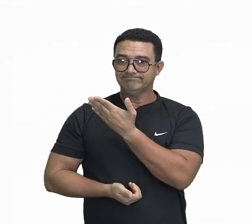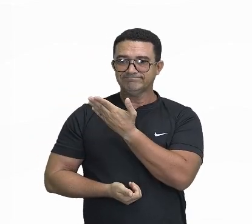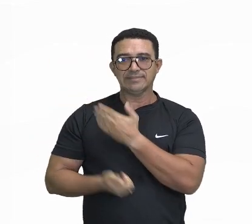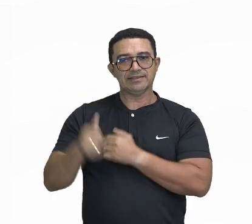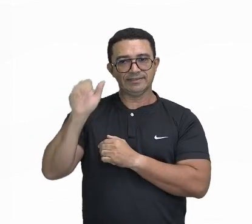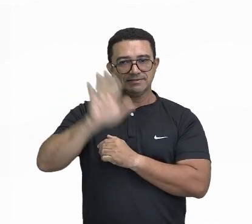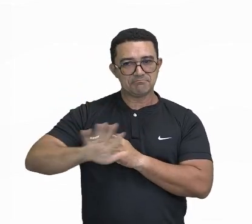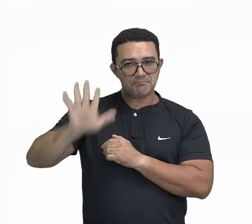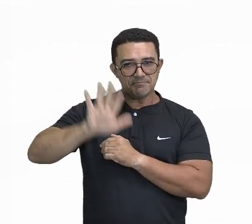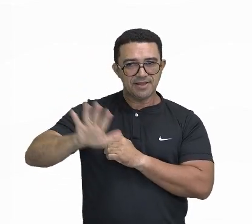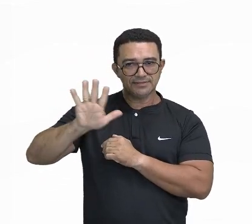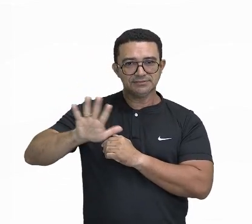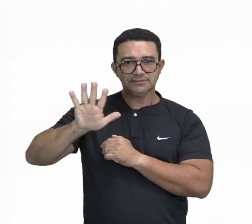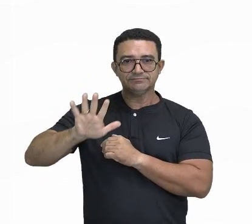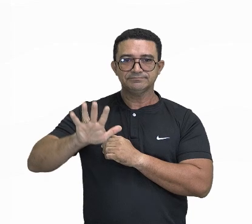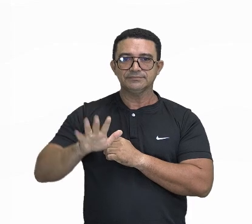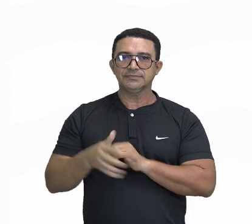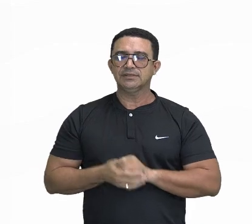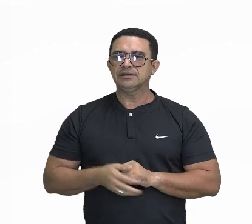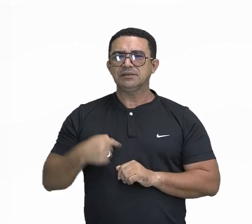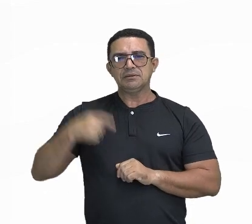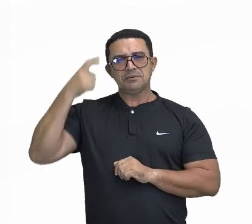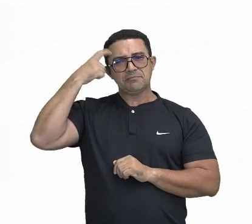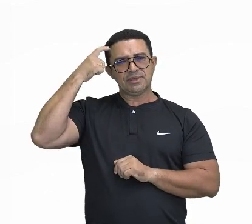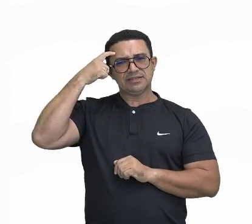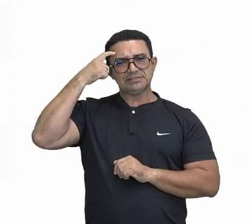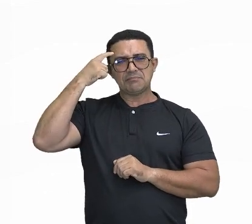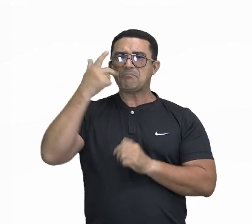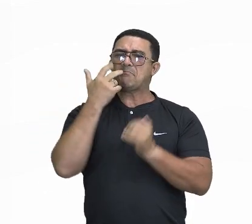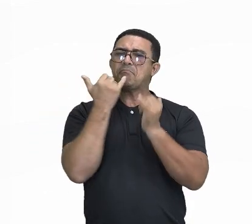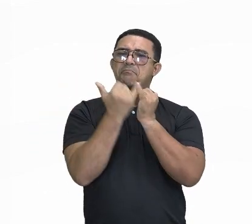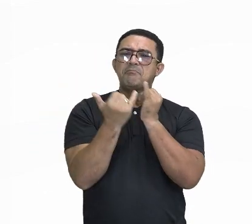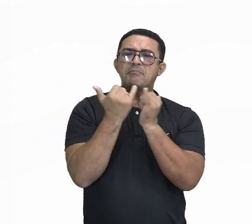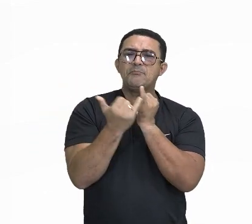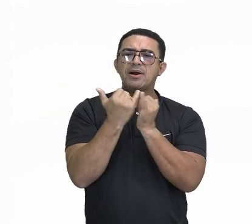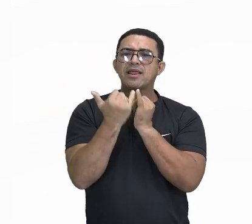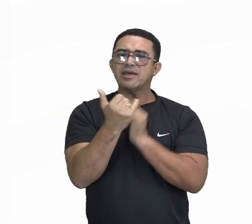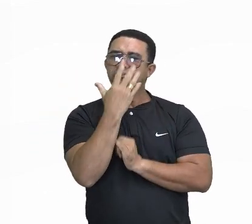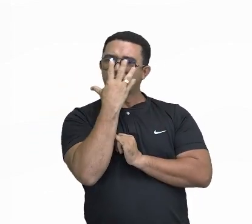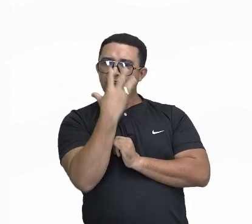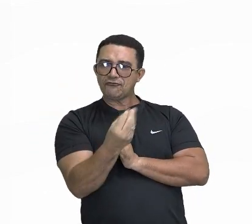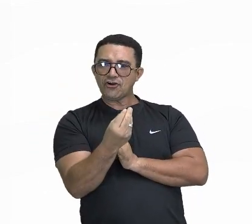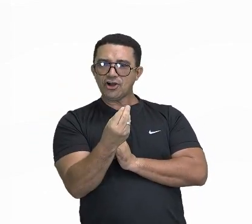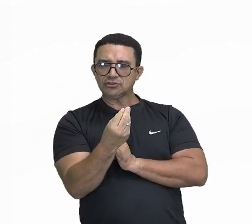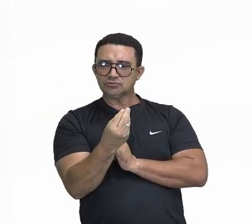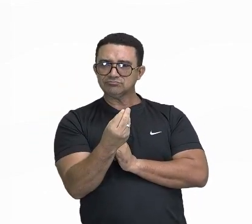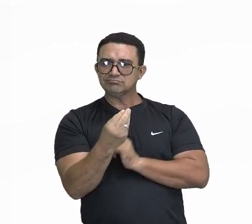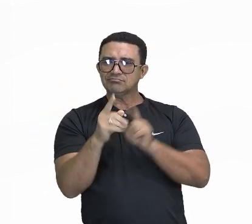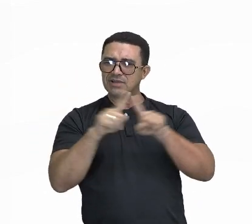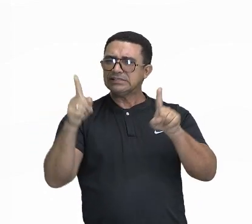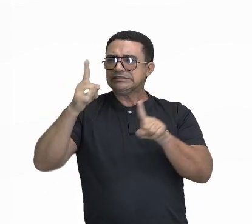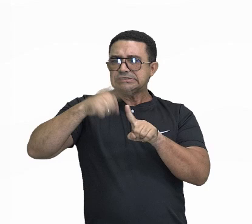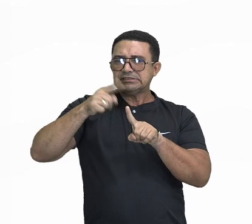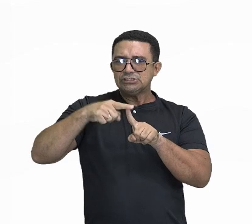aí, você imagina que seja uma fotografia, mas esse tipo de arte é